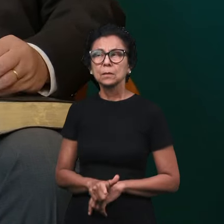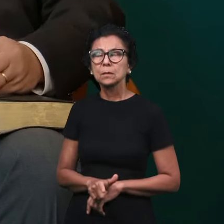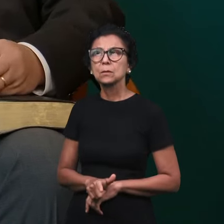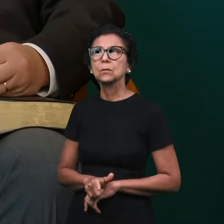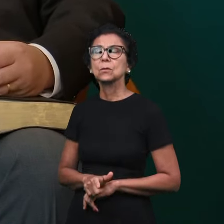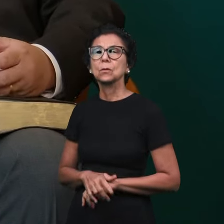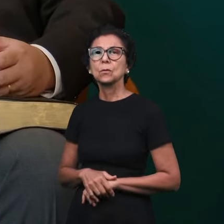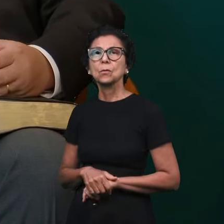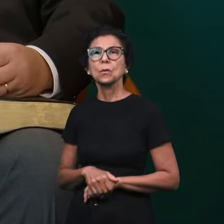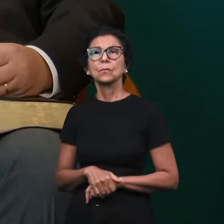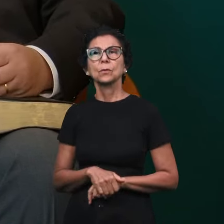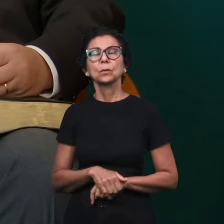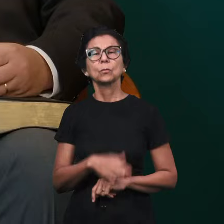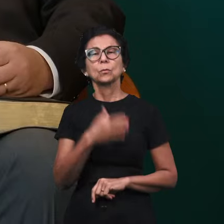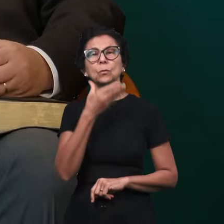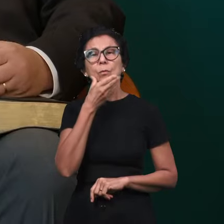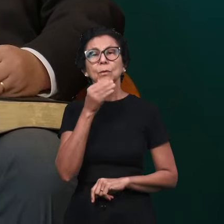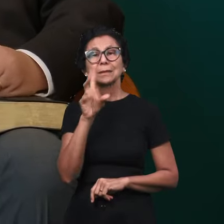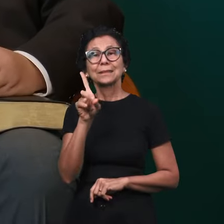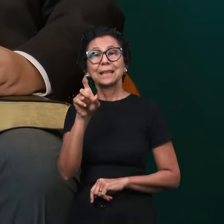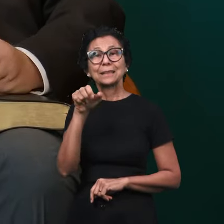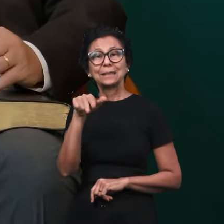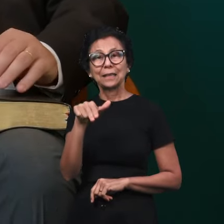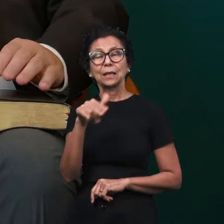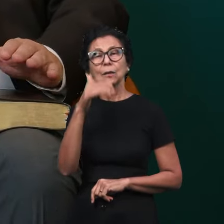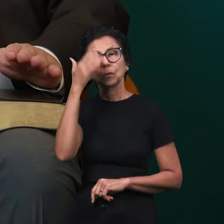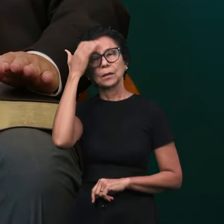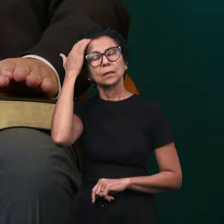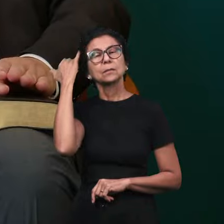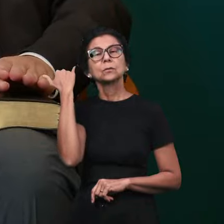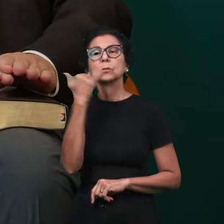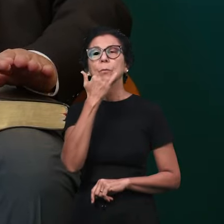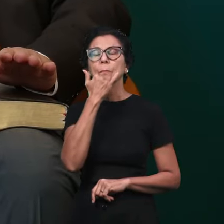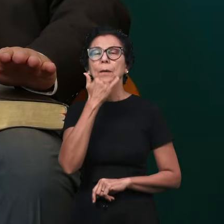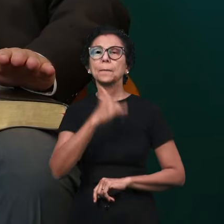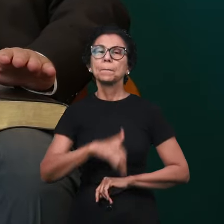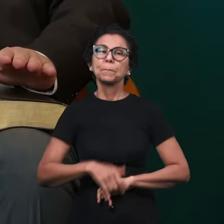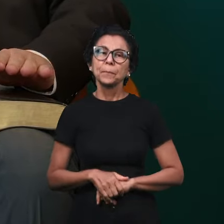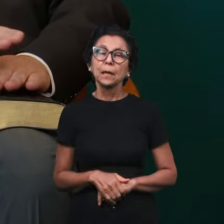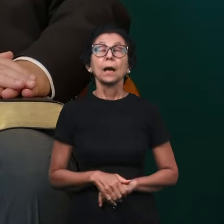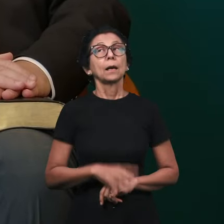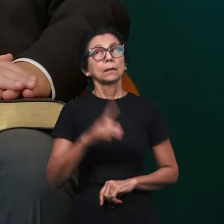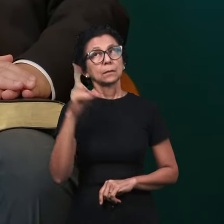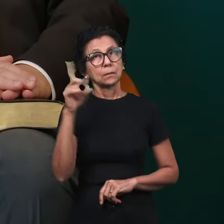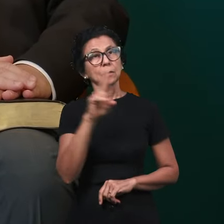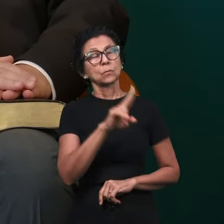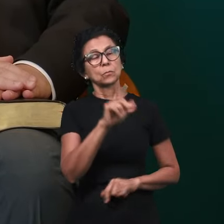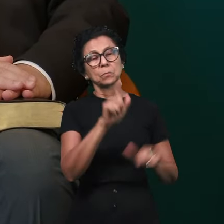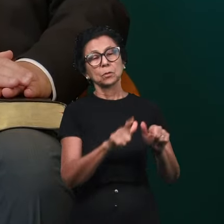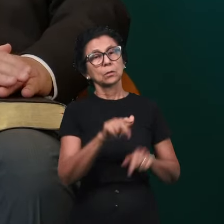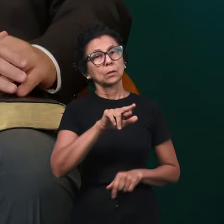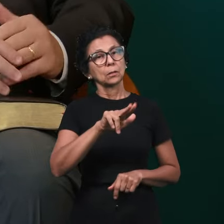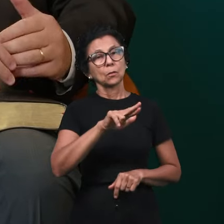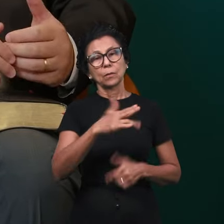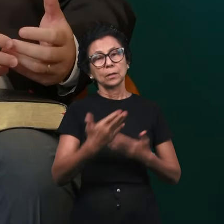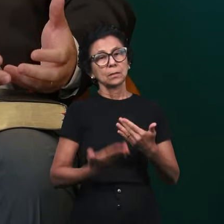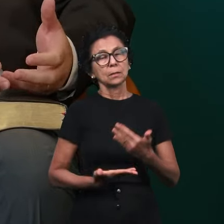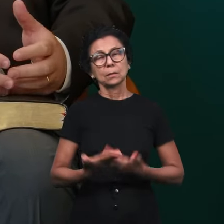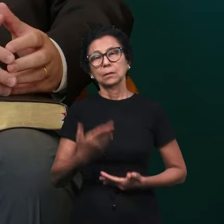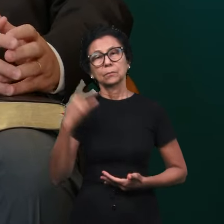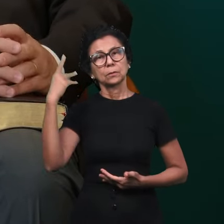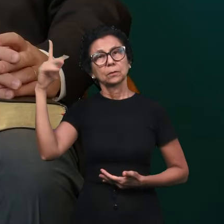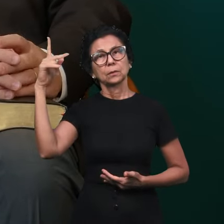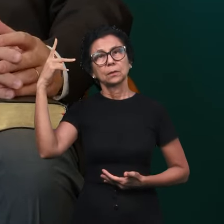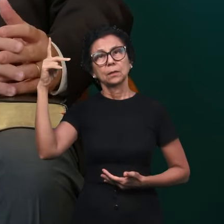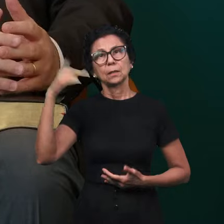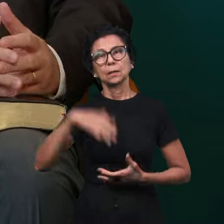falou muito através de sonhos foi com Daniel. Mas que o Senhor também usou aqueles que não são servos. Isso. A grande história